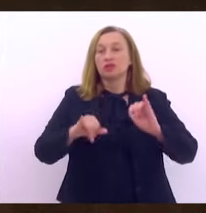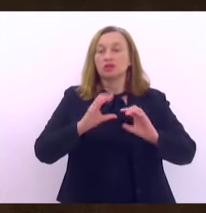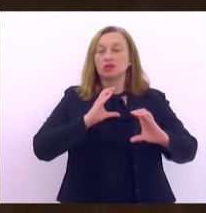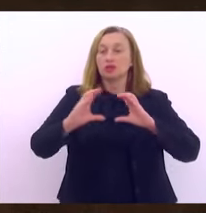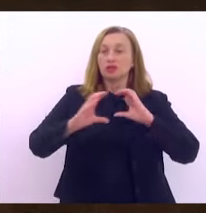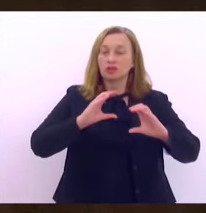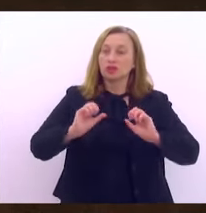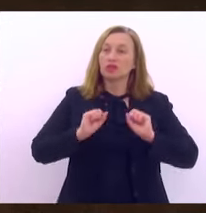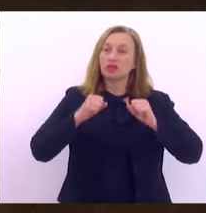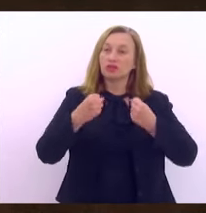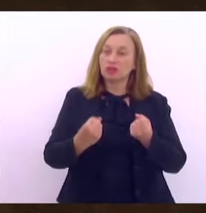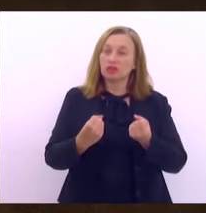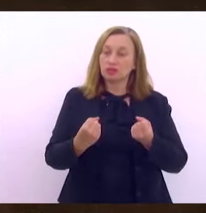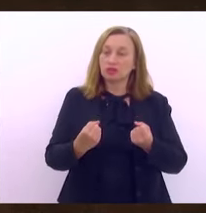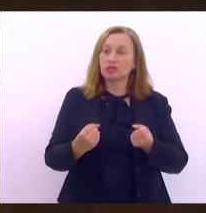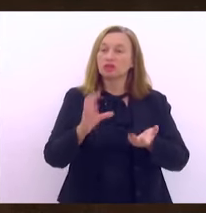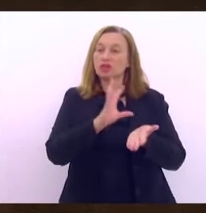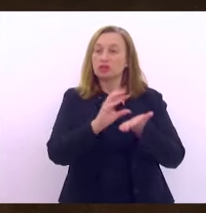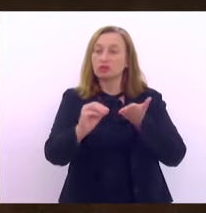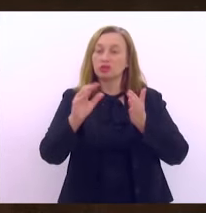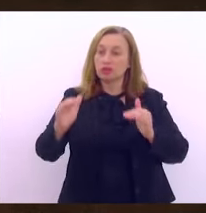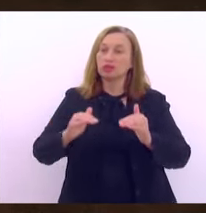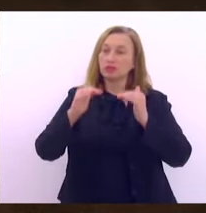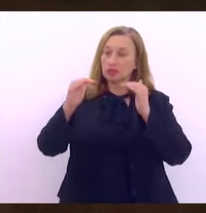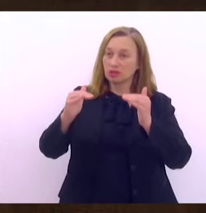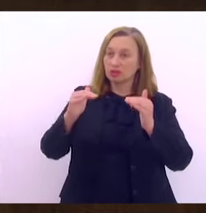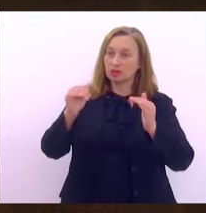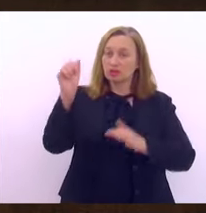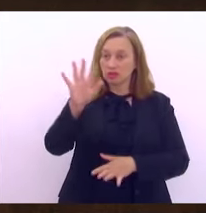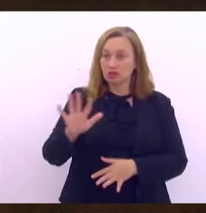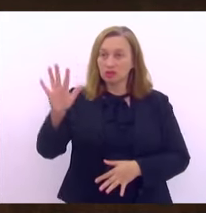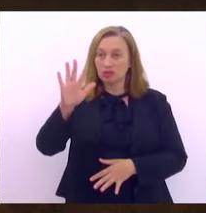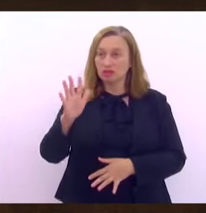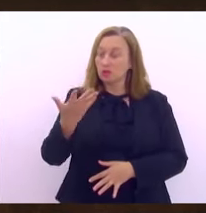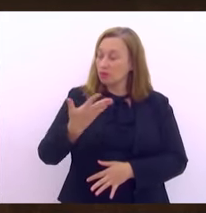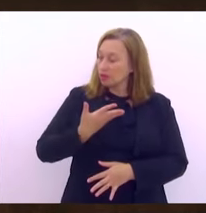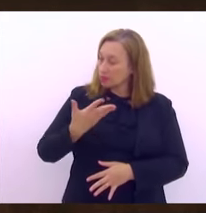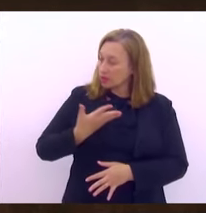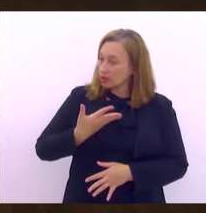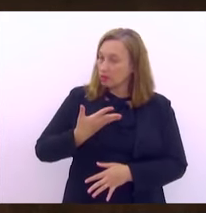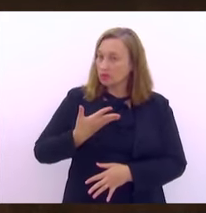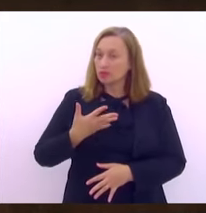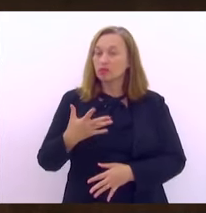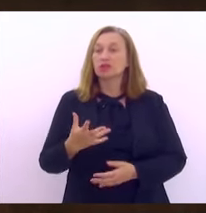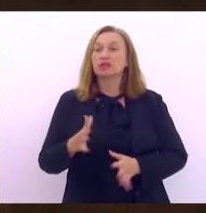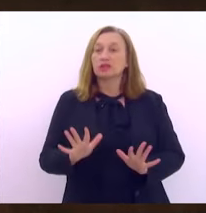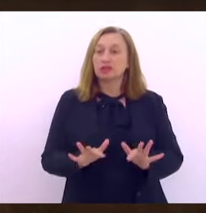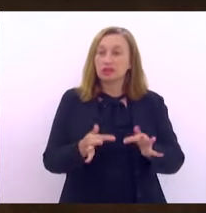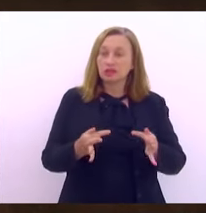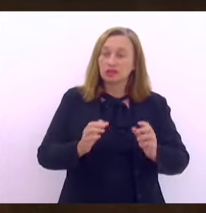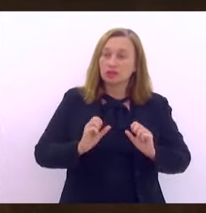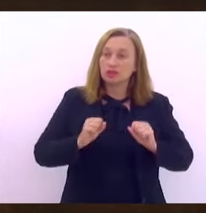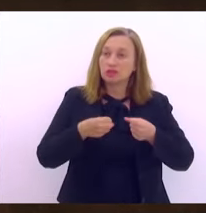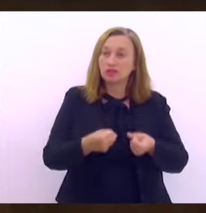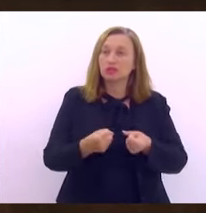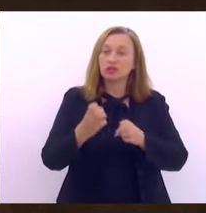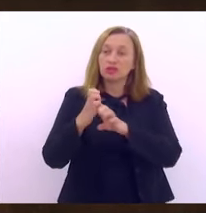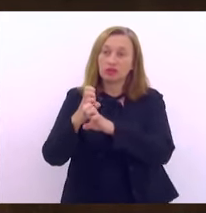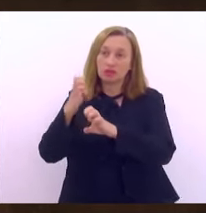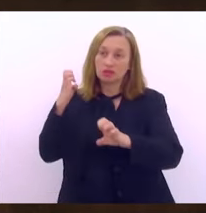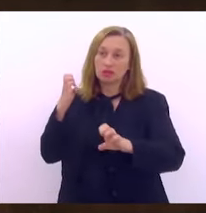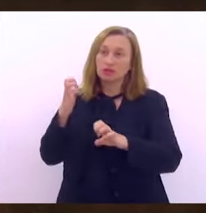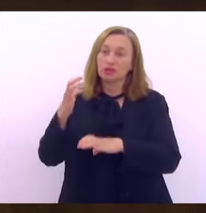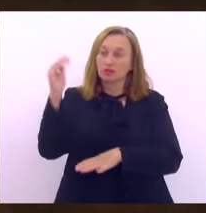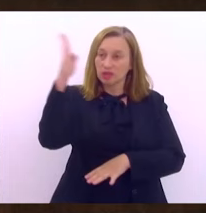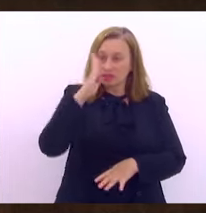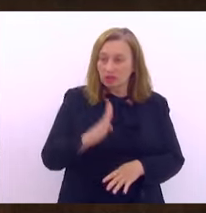pautas progressistas e da soberania nacional, um companheiro generosíssimo e dedicado a reerguer a engenharia brasileira.